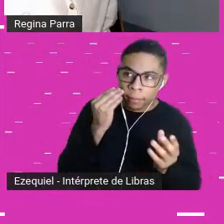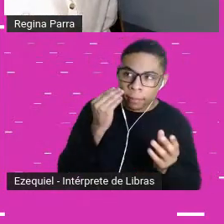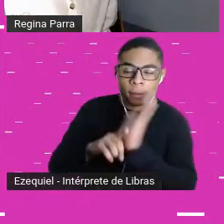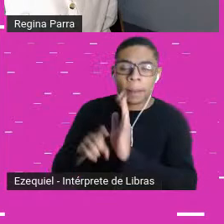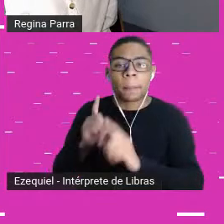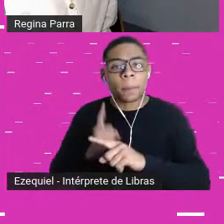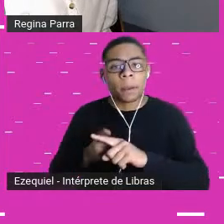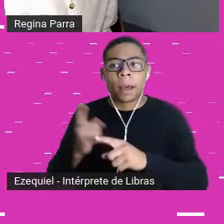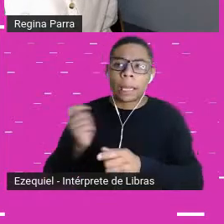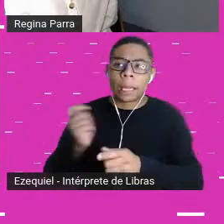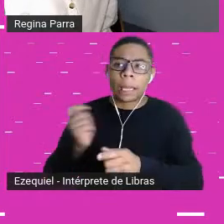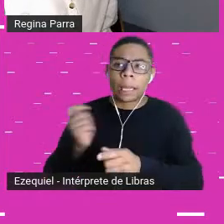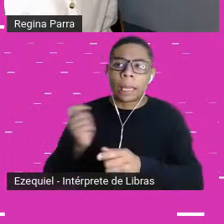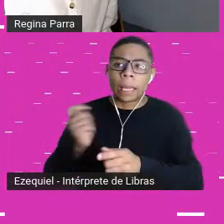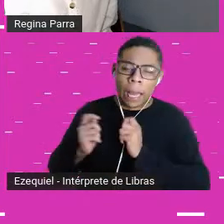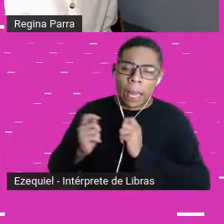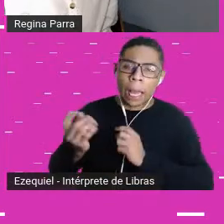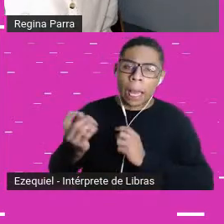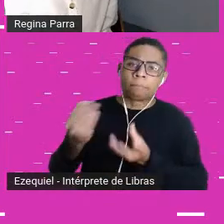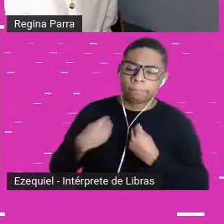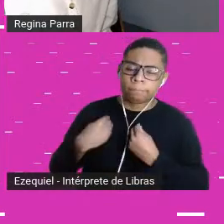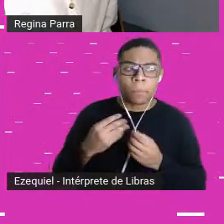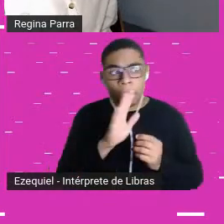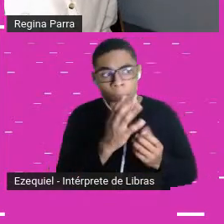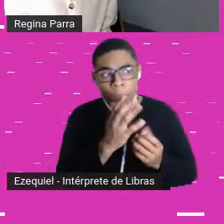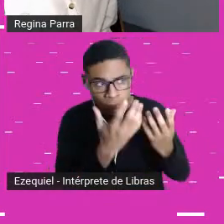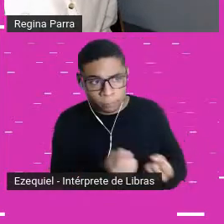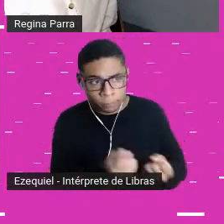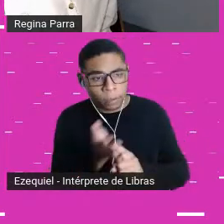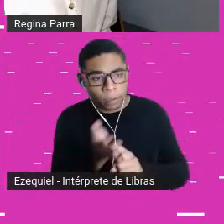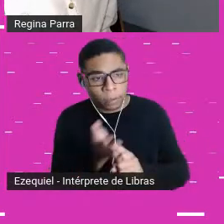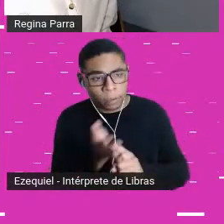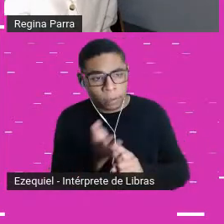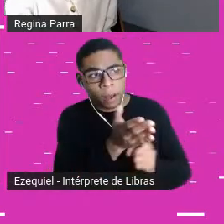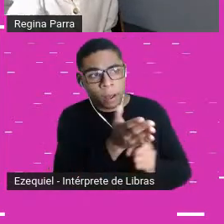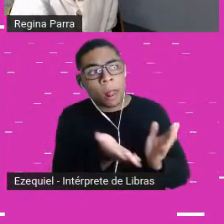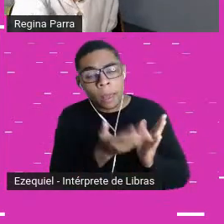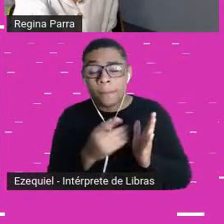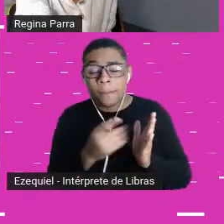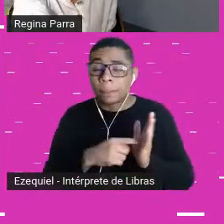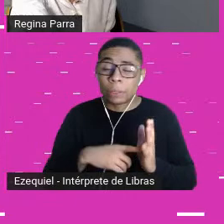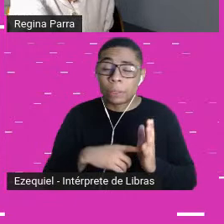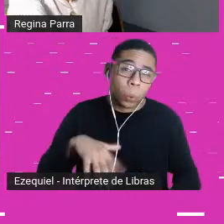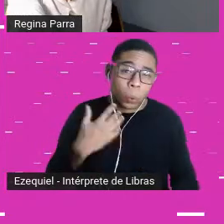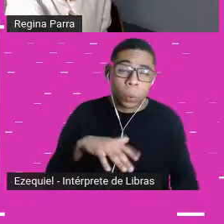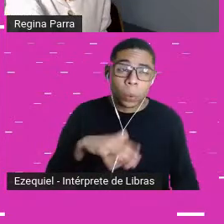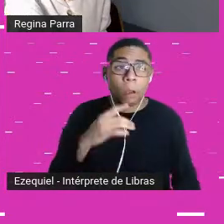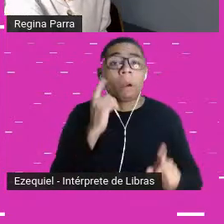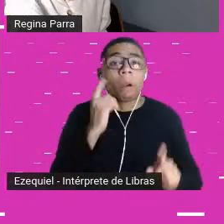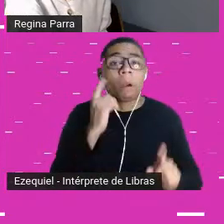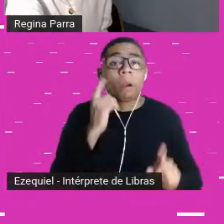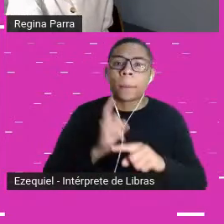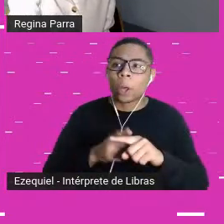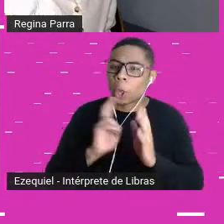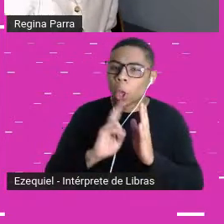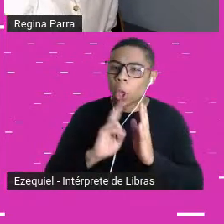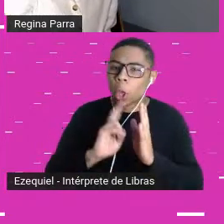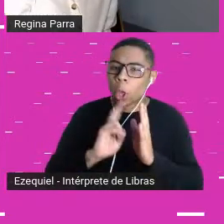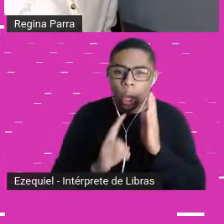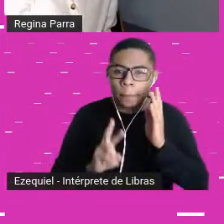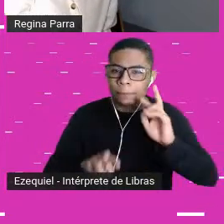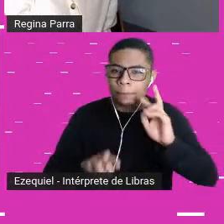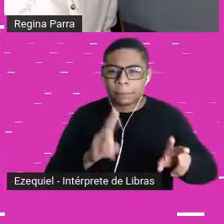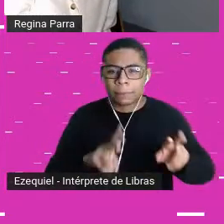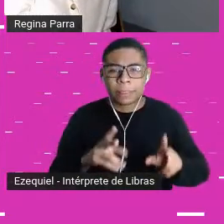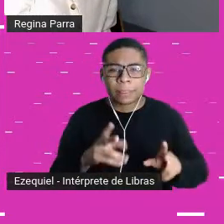eram livros raros, nem tenho como nomeá-los, porque era um turbilhão todos os dias, assim, e